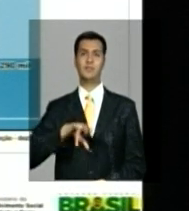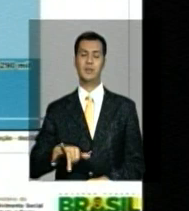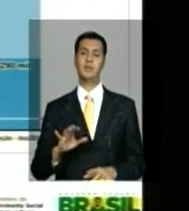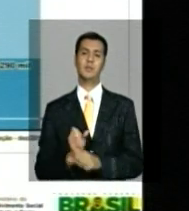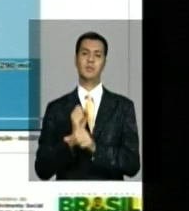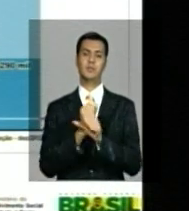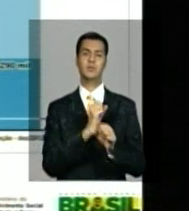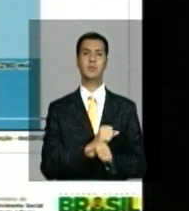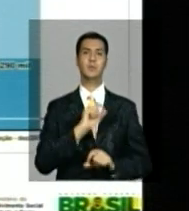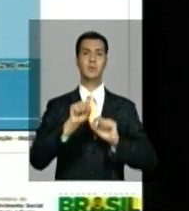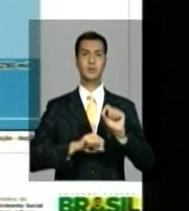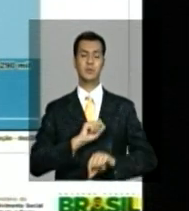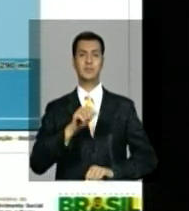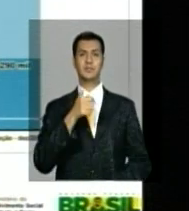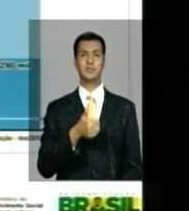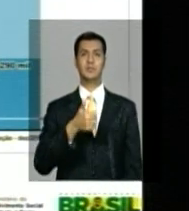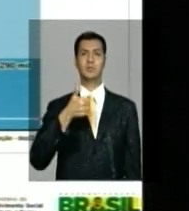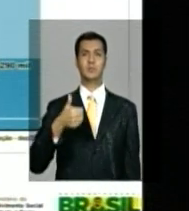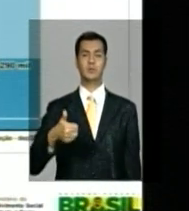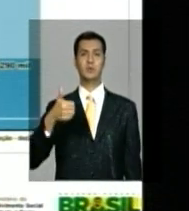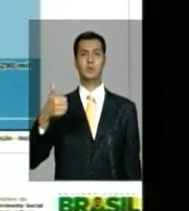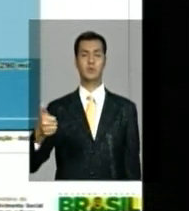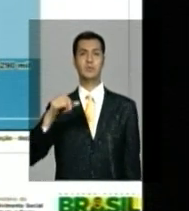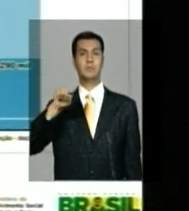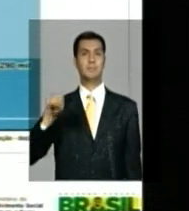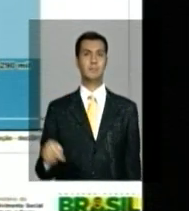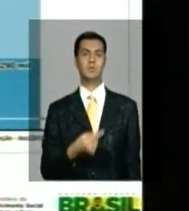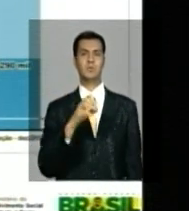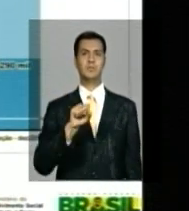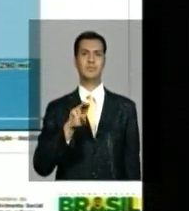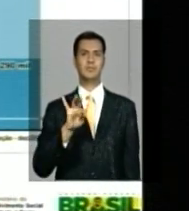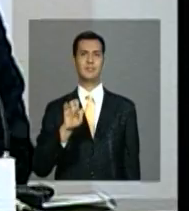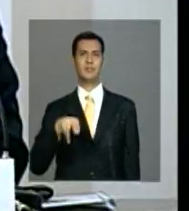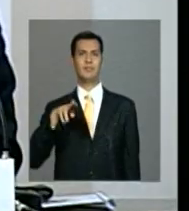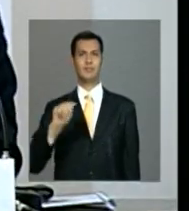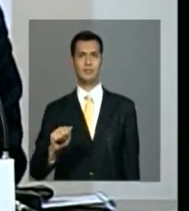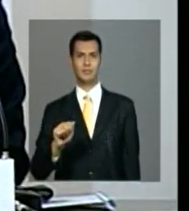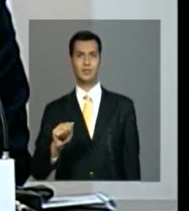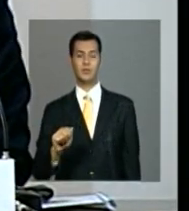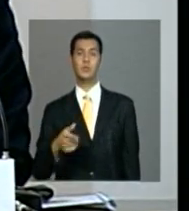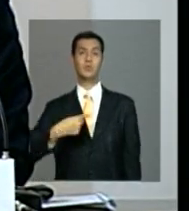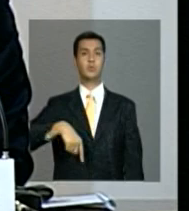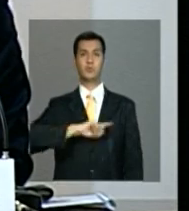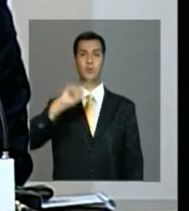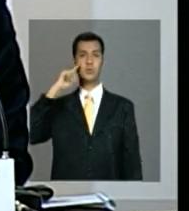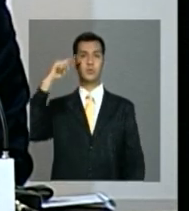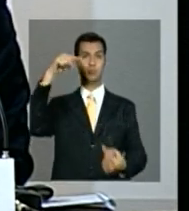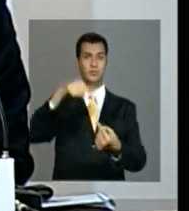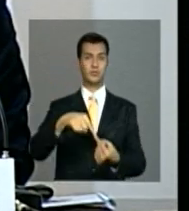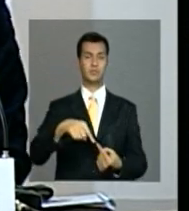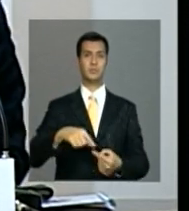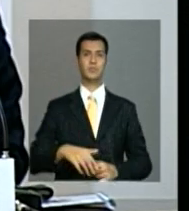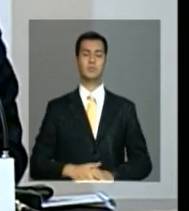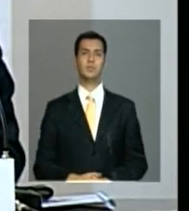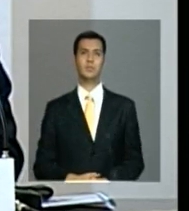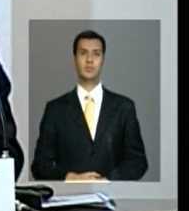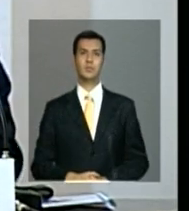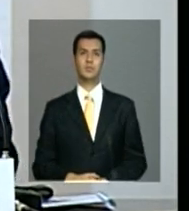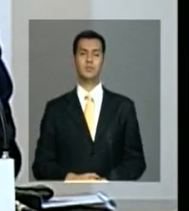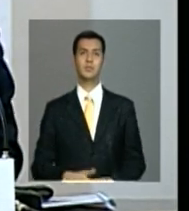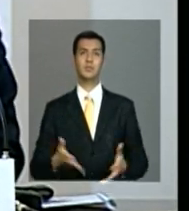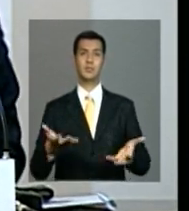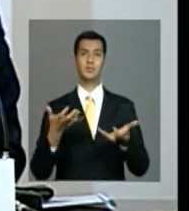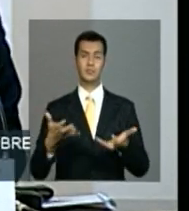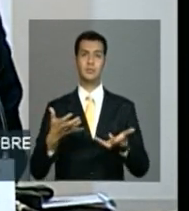entrega de 111.000 cisternas e a nossa meta o nosso objetivo é chegar a